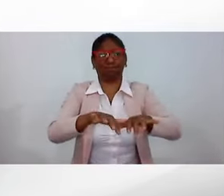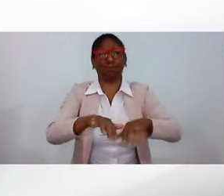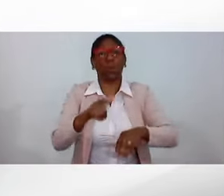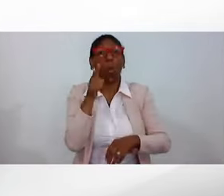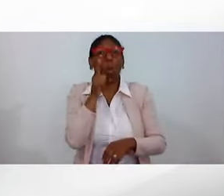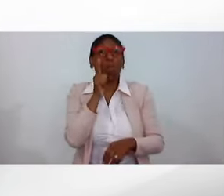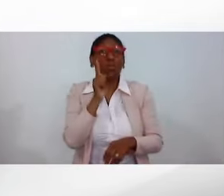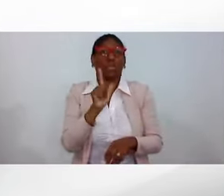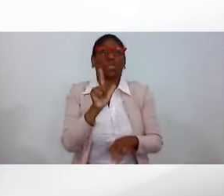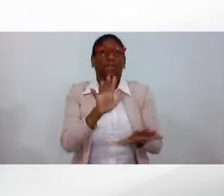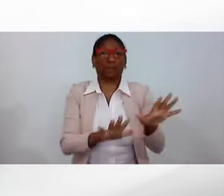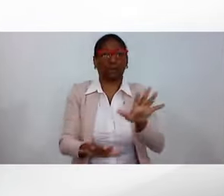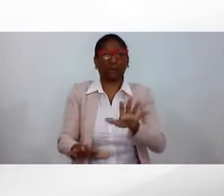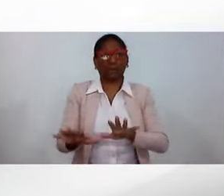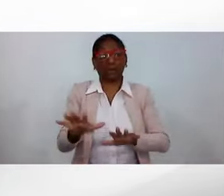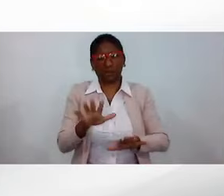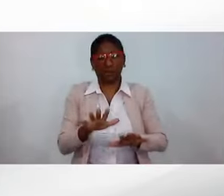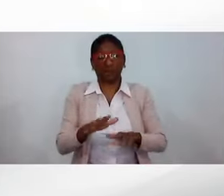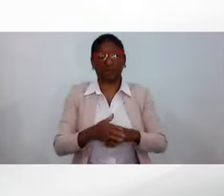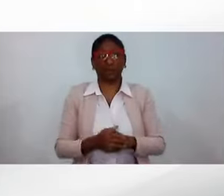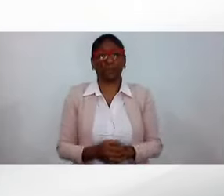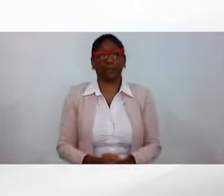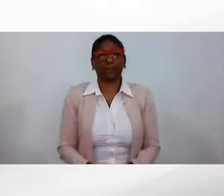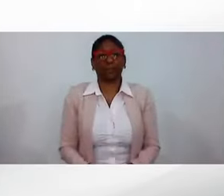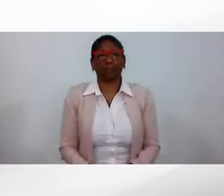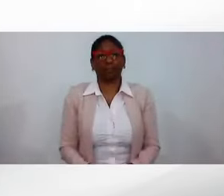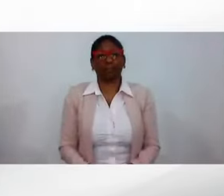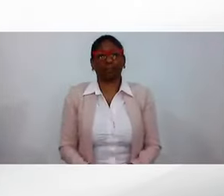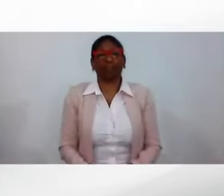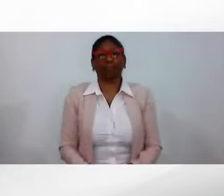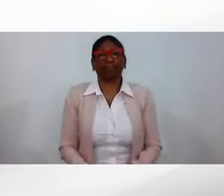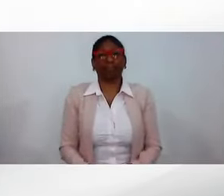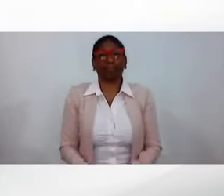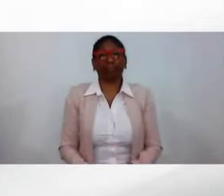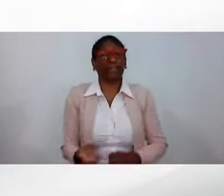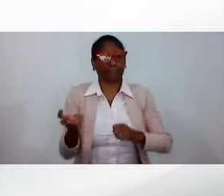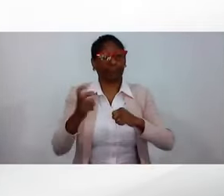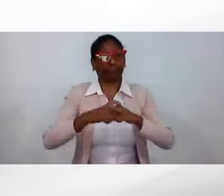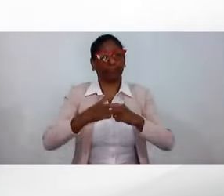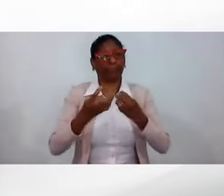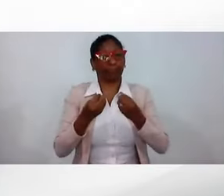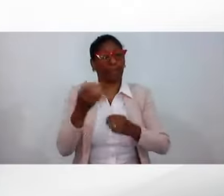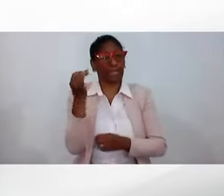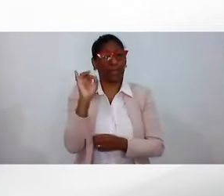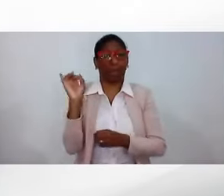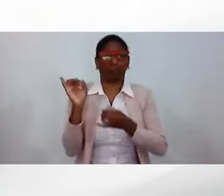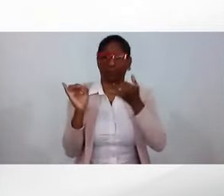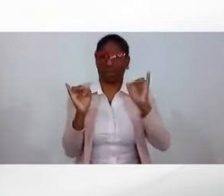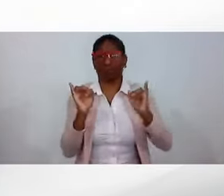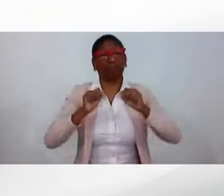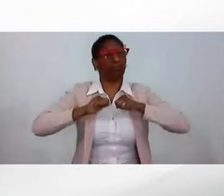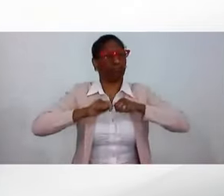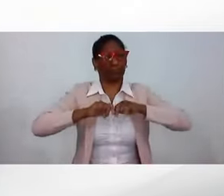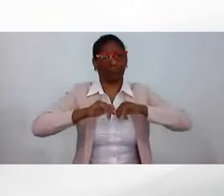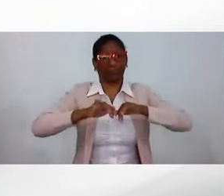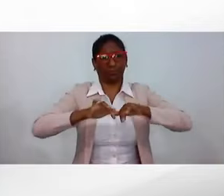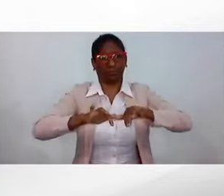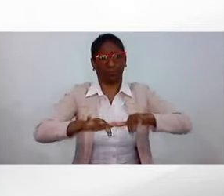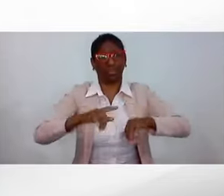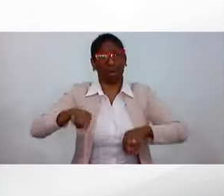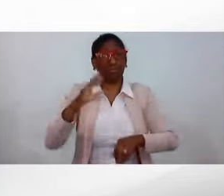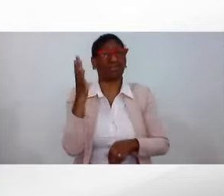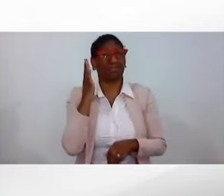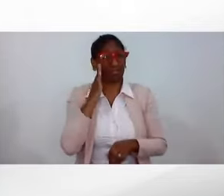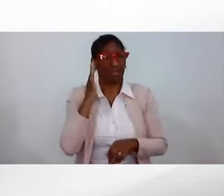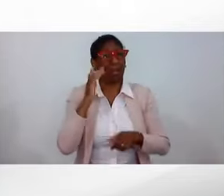consiga, diante dessa grande incidência do vírus, evitar que a demanda que virá, mesmo que ela seja